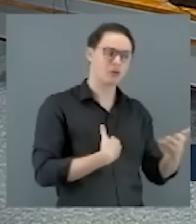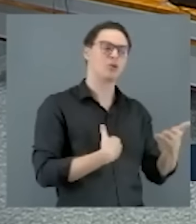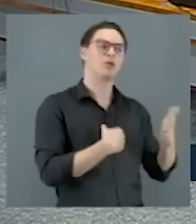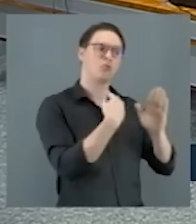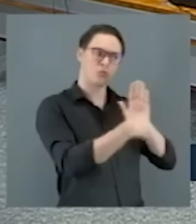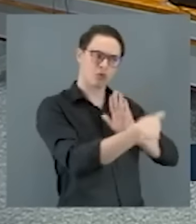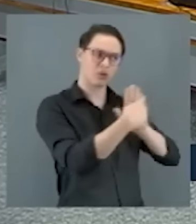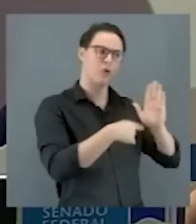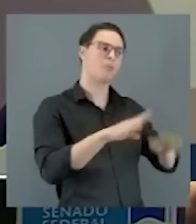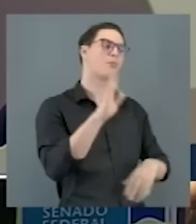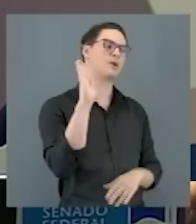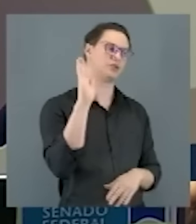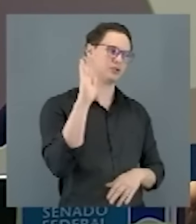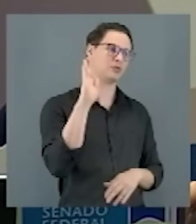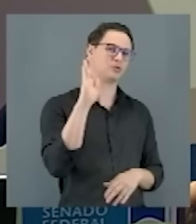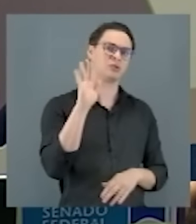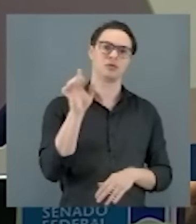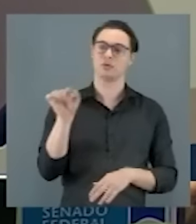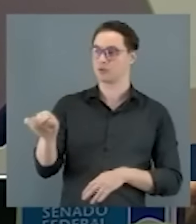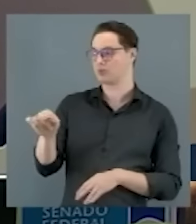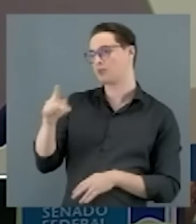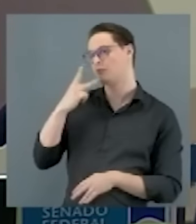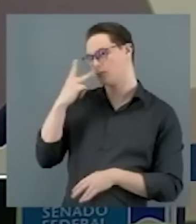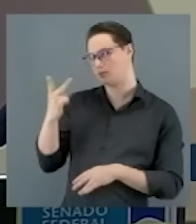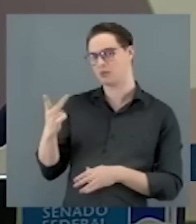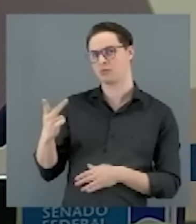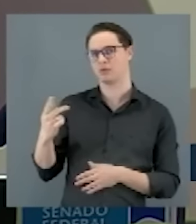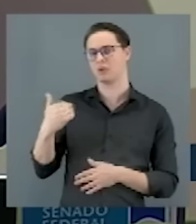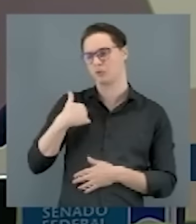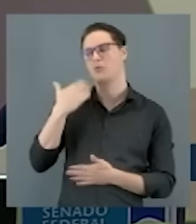vetado. É o que Vossa Excelência está trazendo e